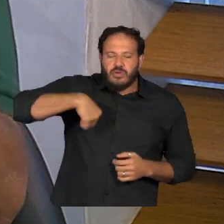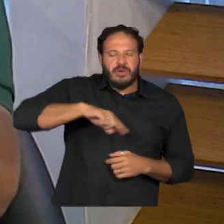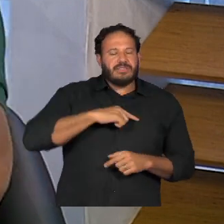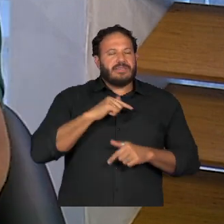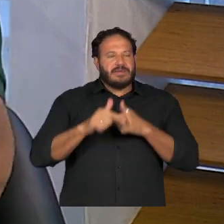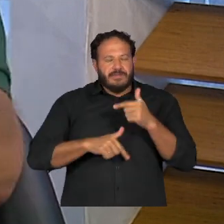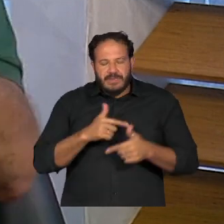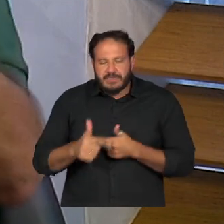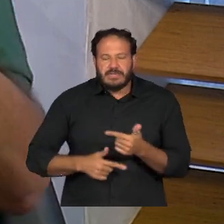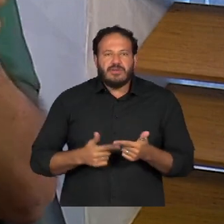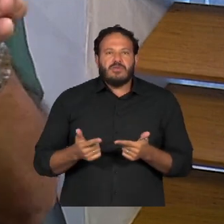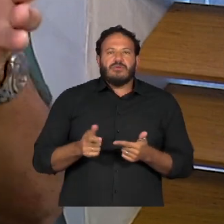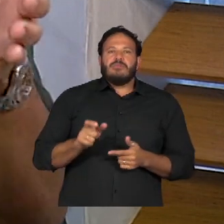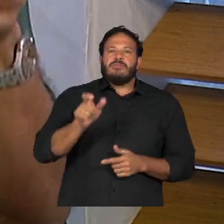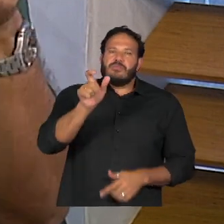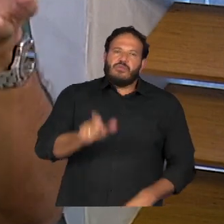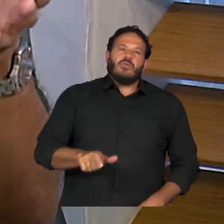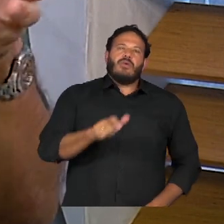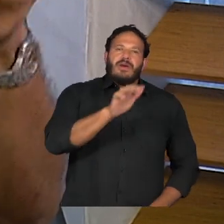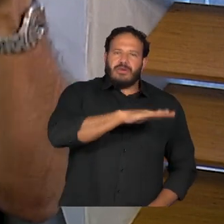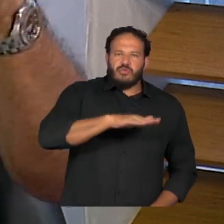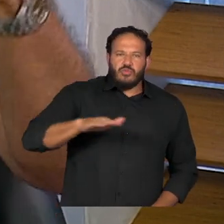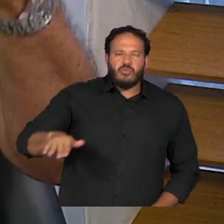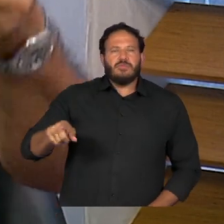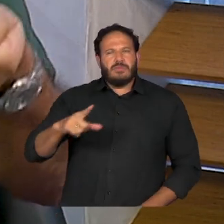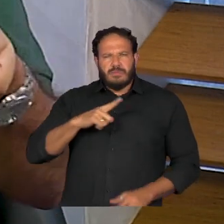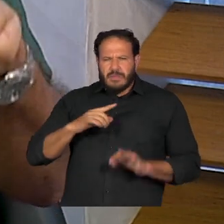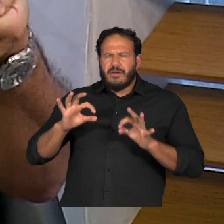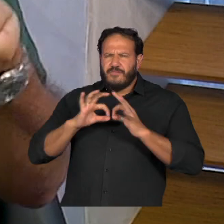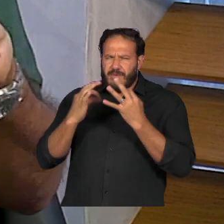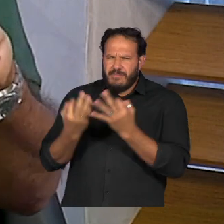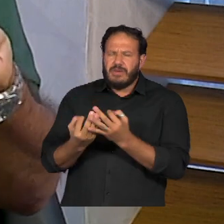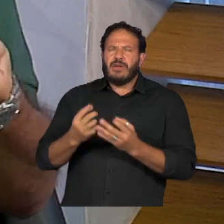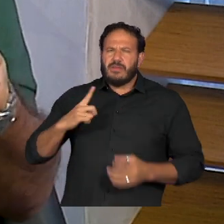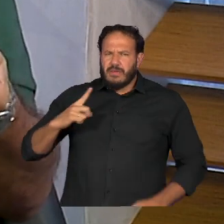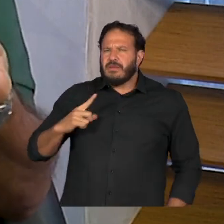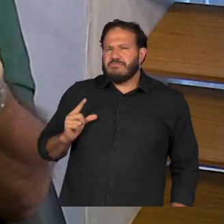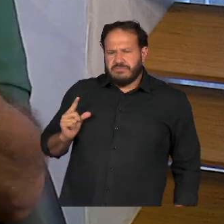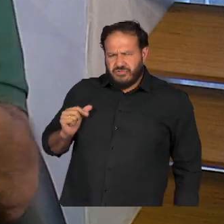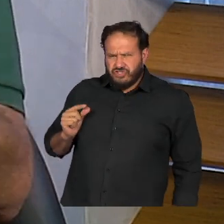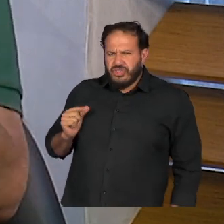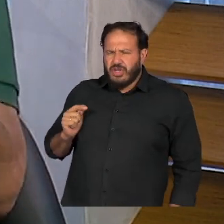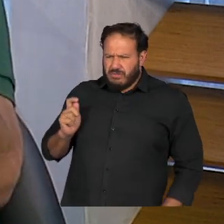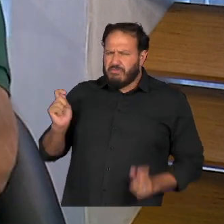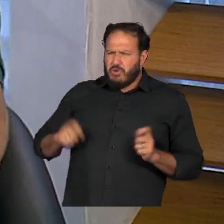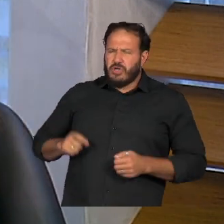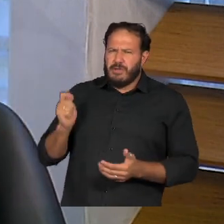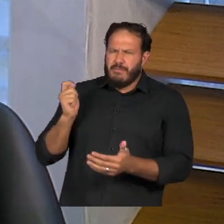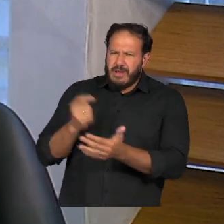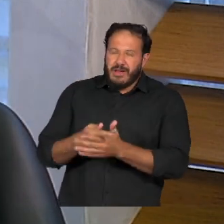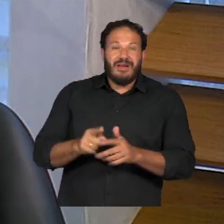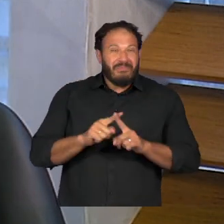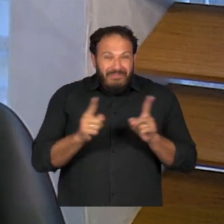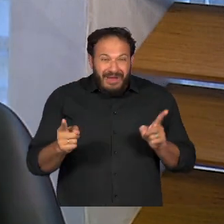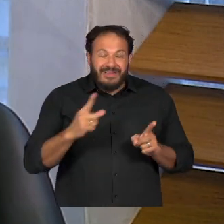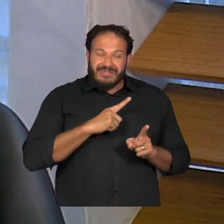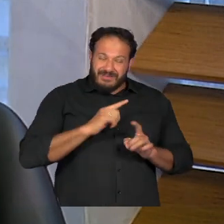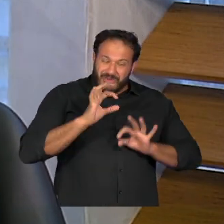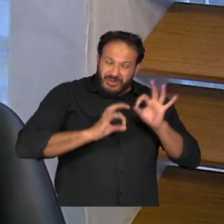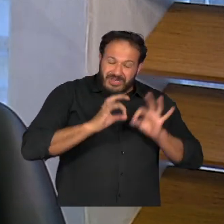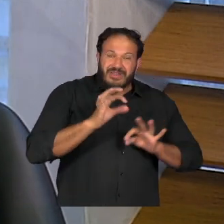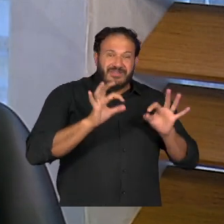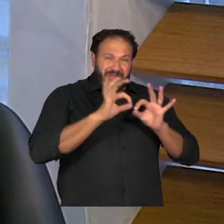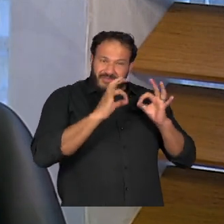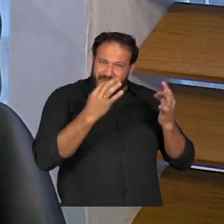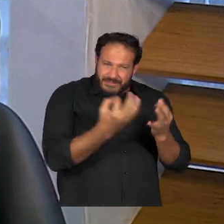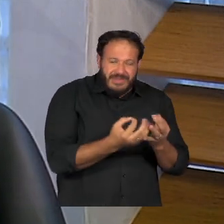aqueles alunos que vê de famílias que podem pagar por esse trabalho mas também trabalhamos com projetos financiados